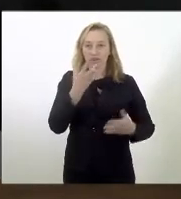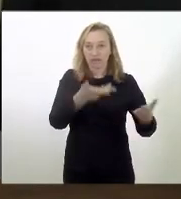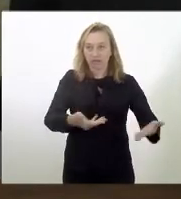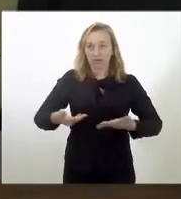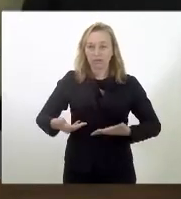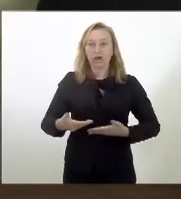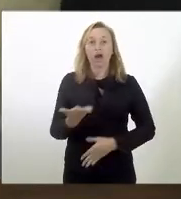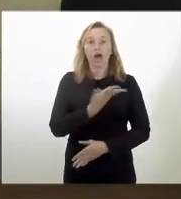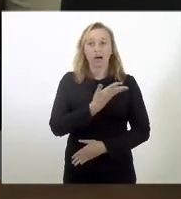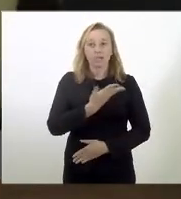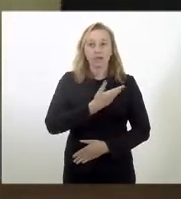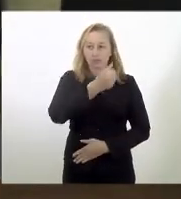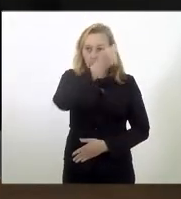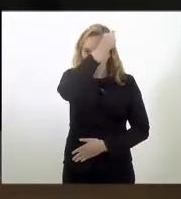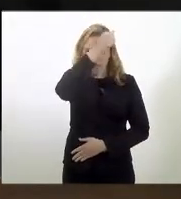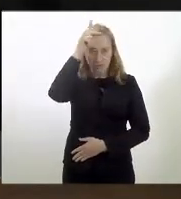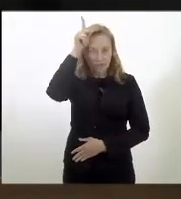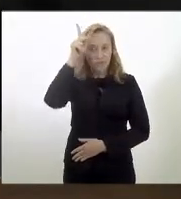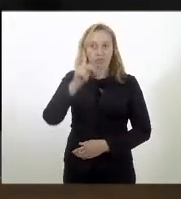Nosso amigo prefeito